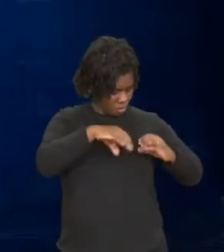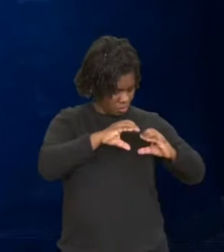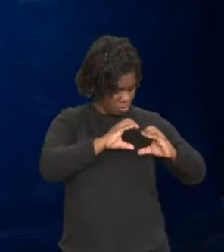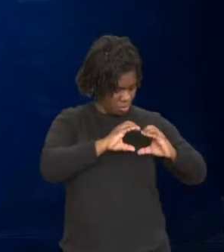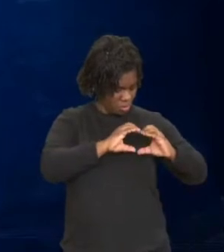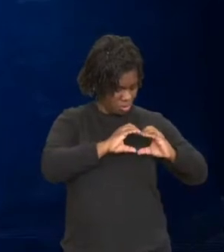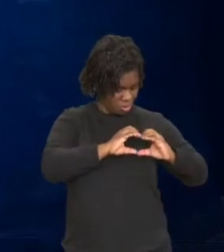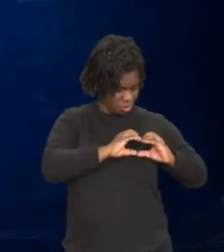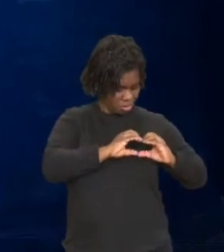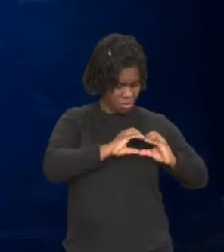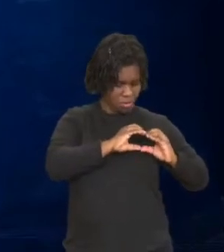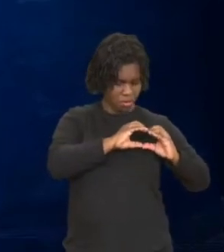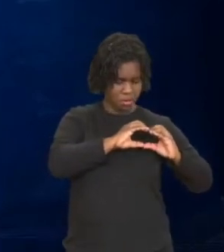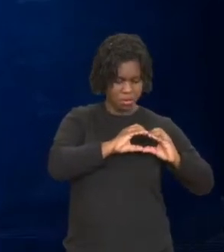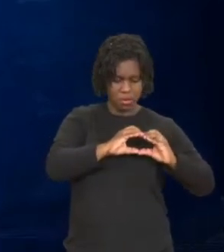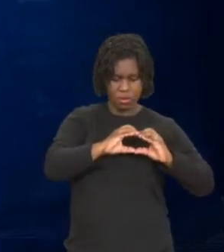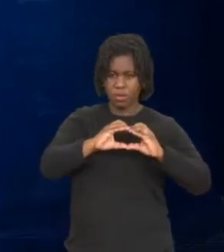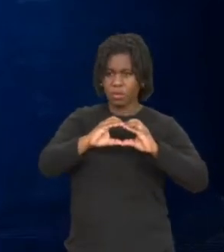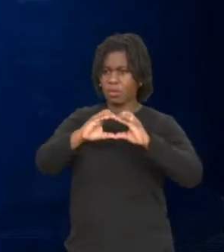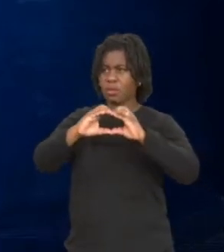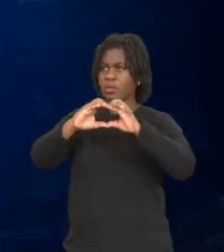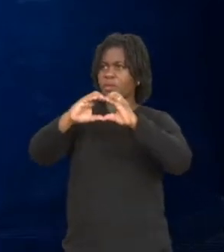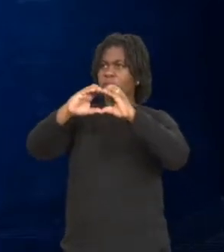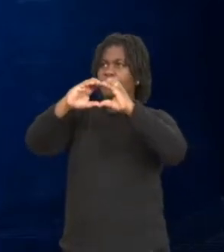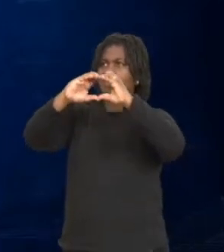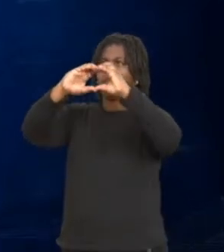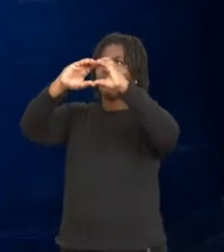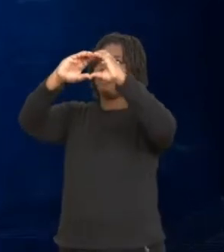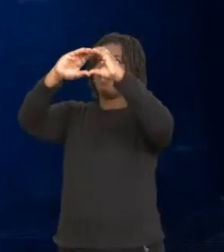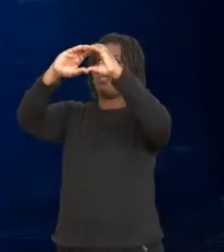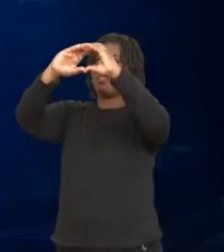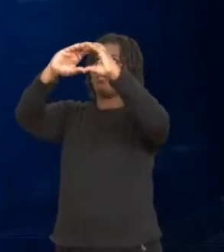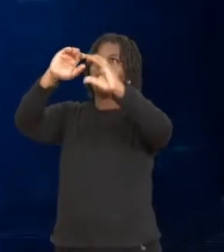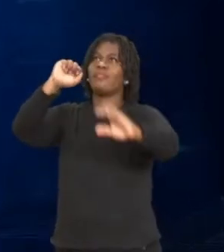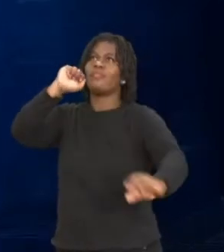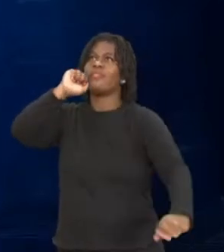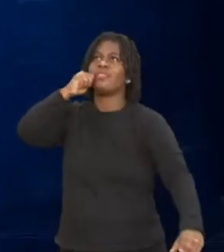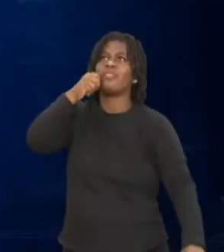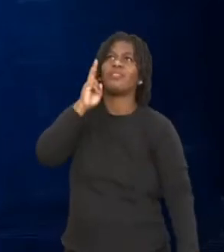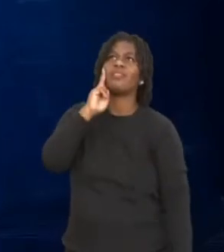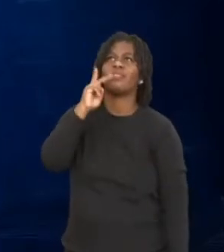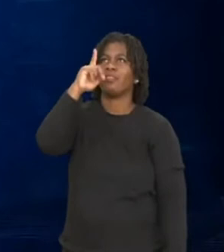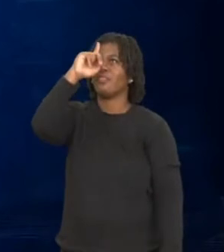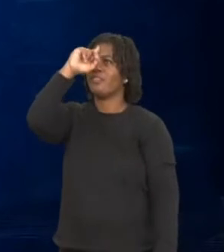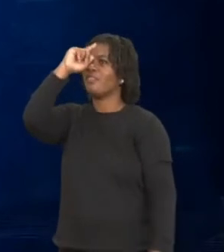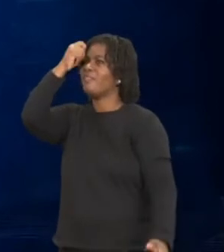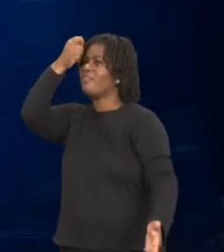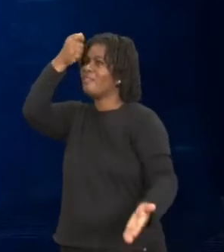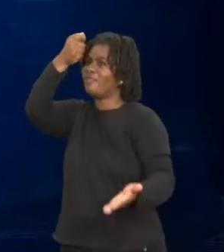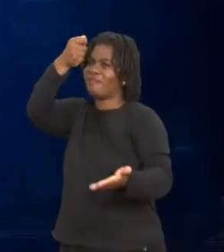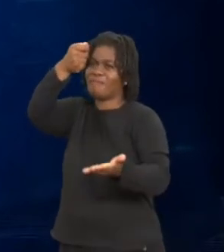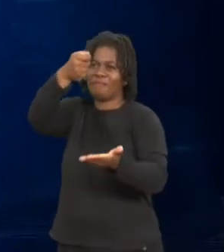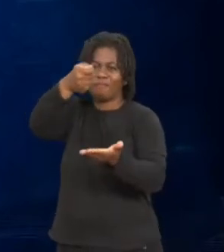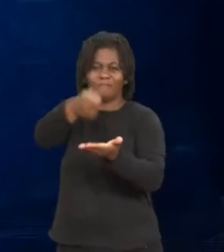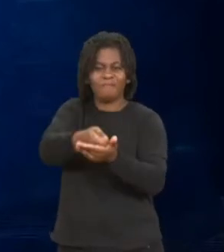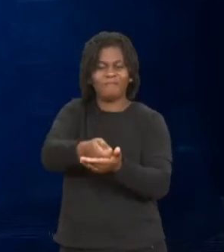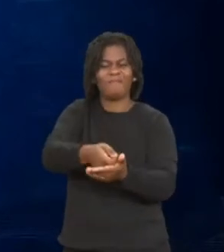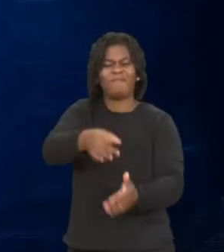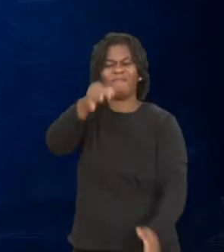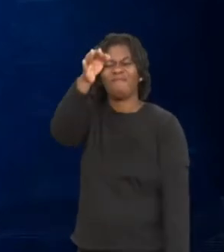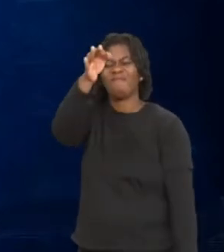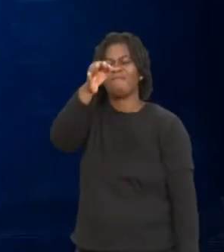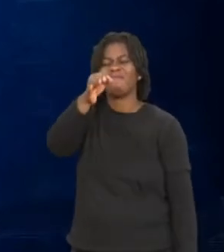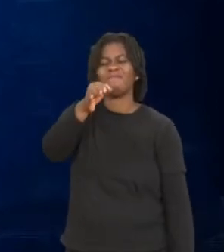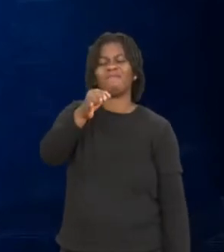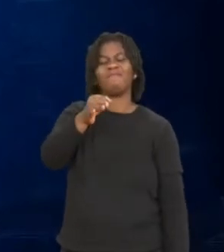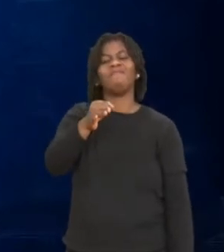meu coração. Na santa ceia da minha decisão. Na santa ceia da